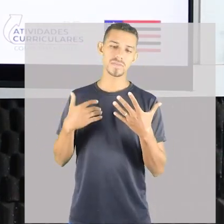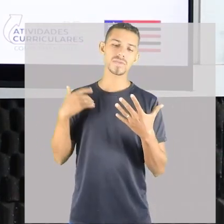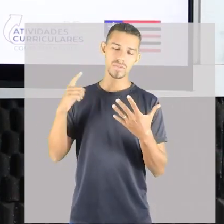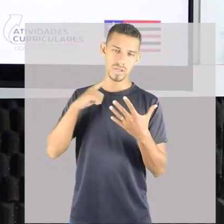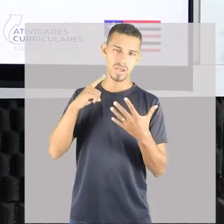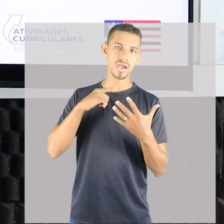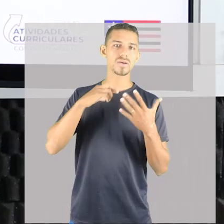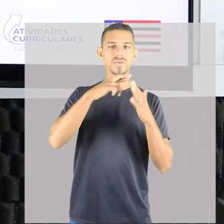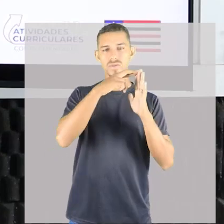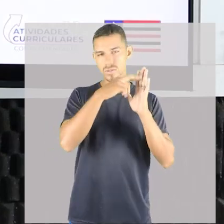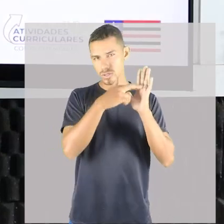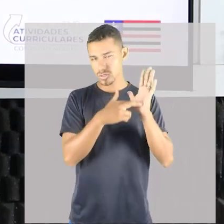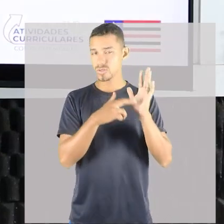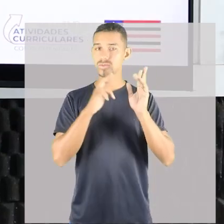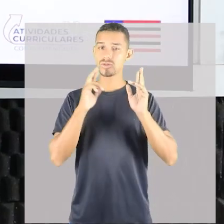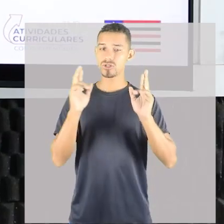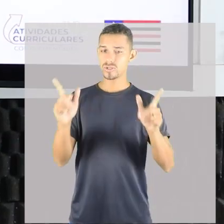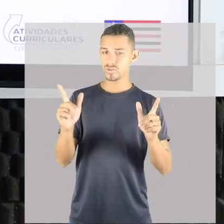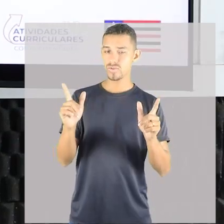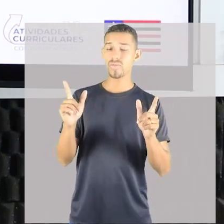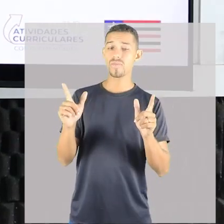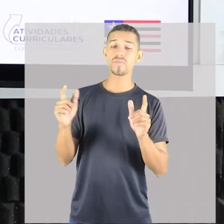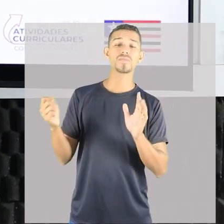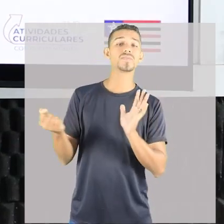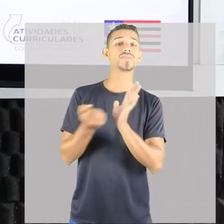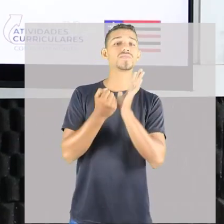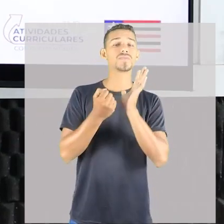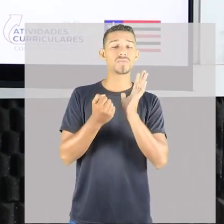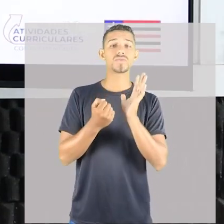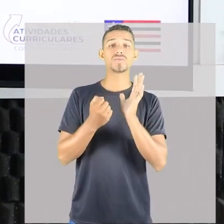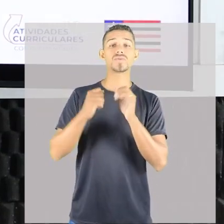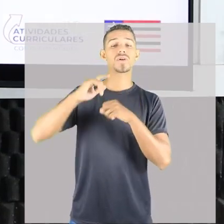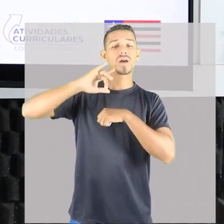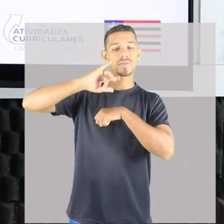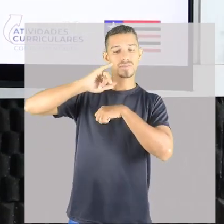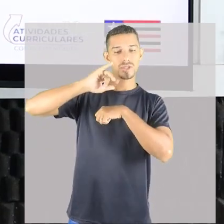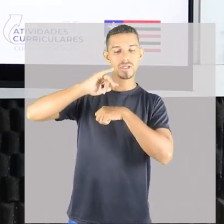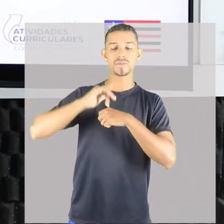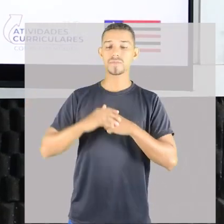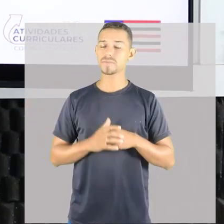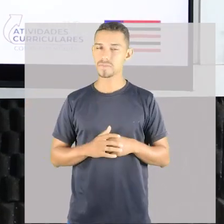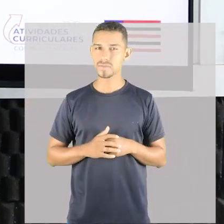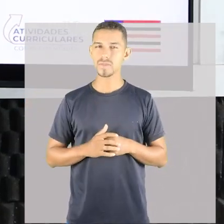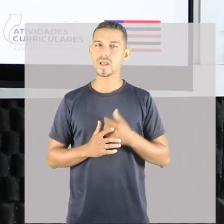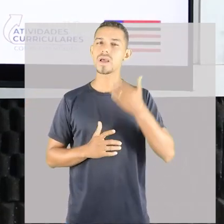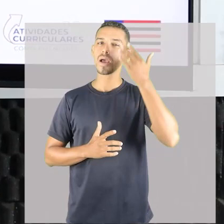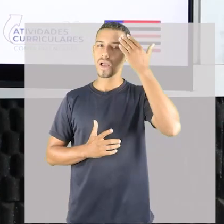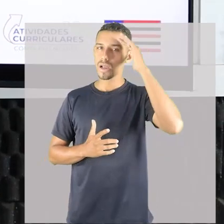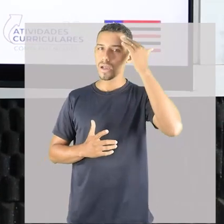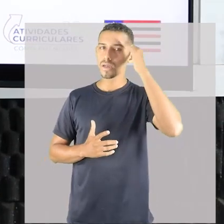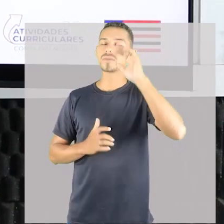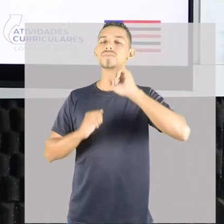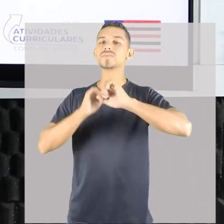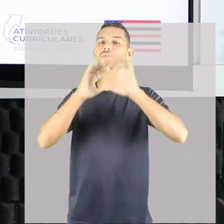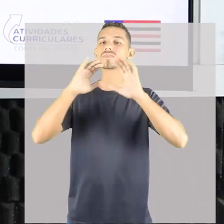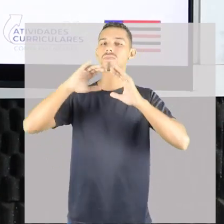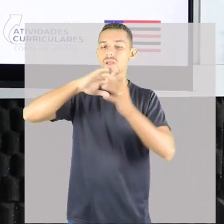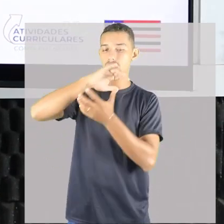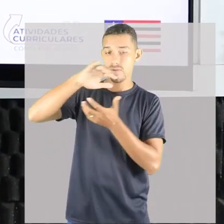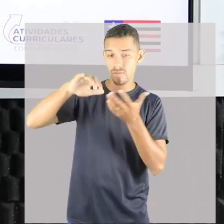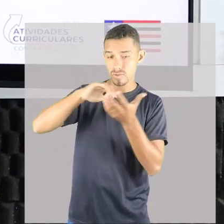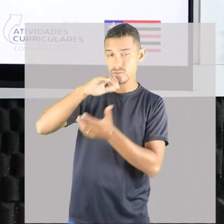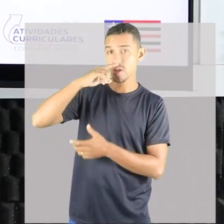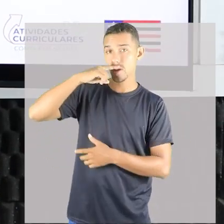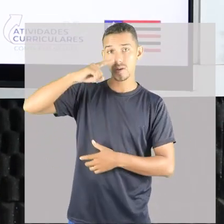um regime diferente daquele que era pautado no capitalismo. Nós vamos entender que a Revolução Russa ela